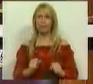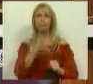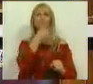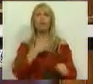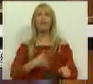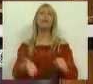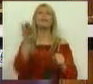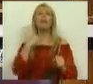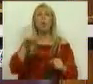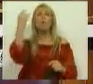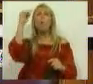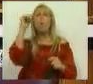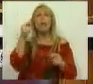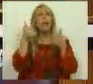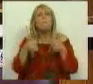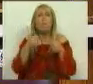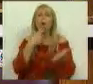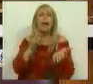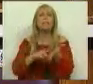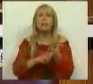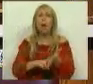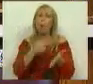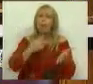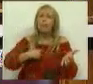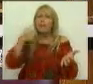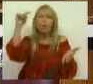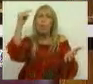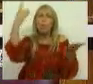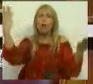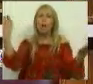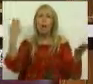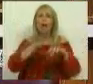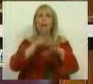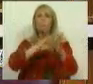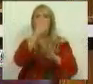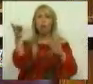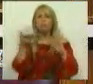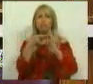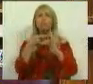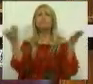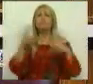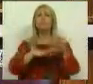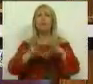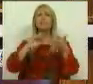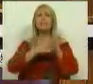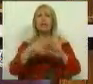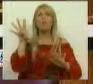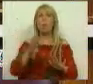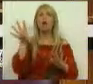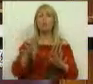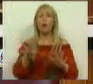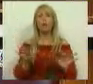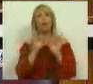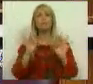Diga-nos uma única boa razão, uma única, para a introdução dos exames no quarto ano como forma